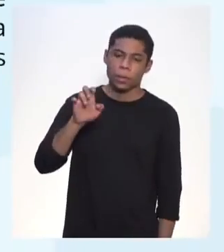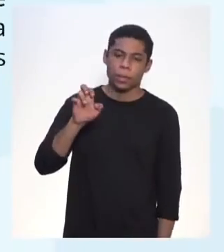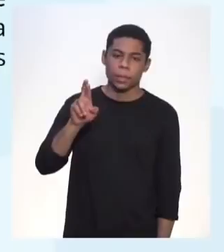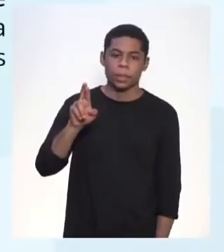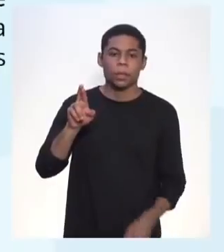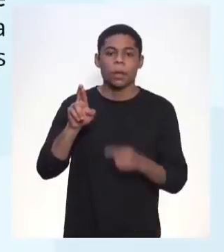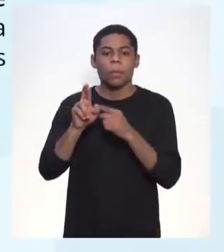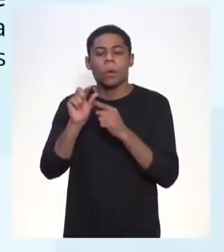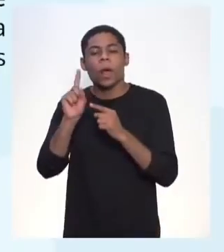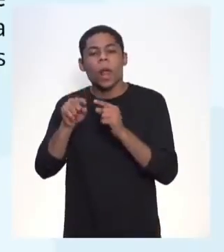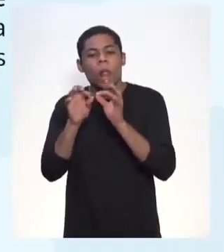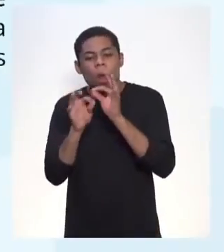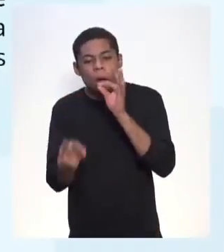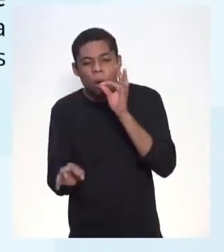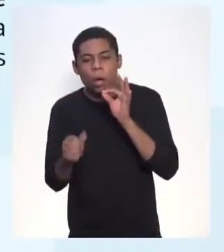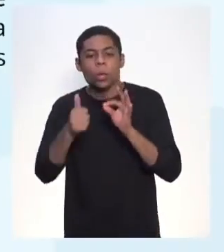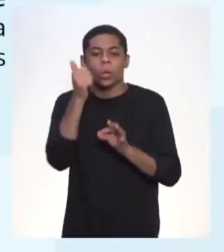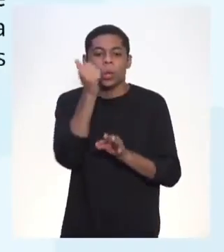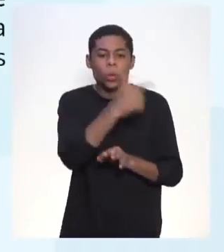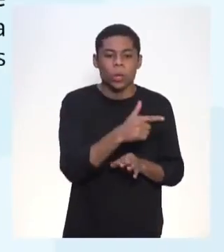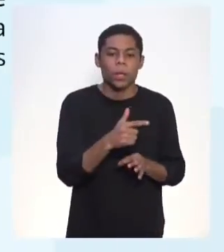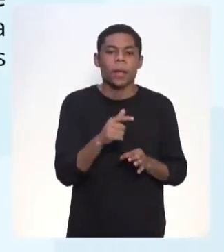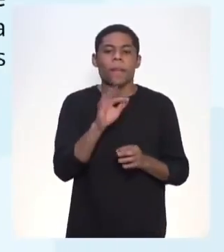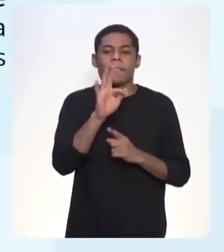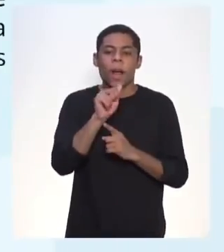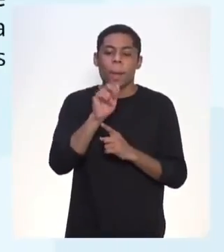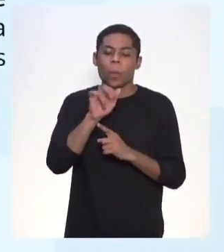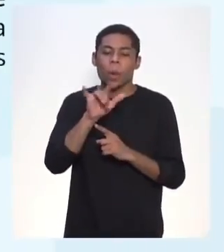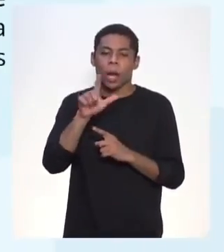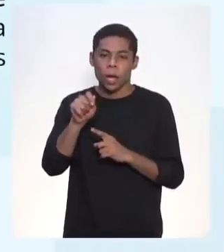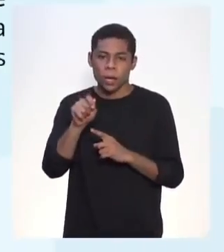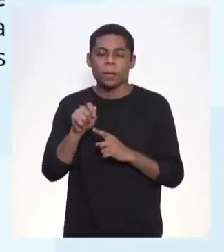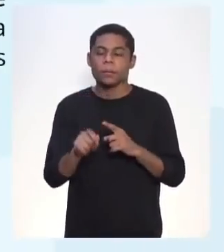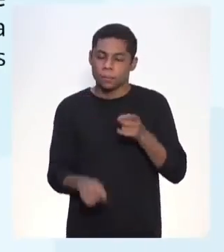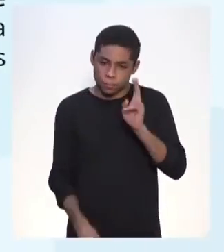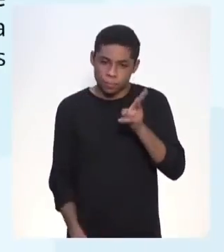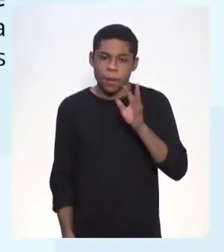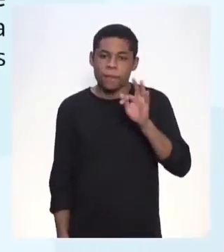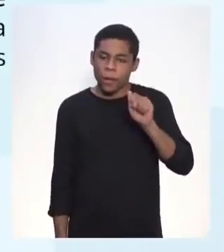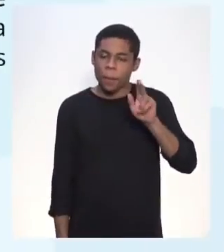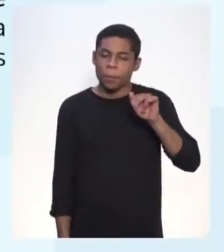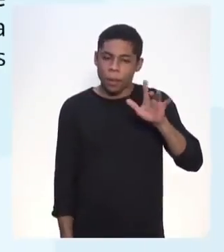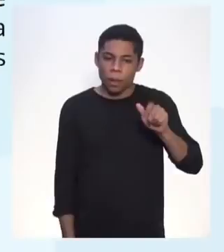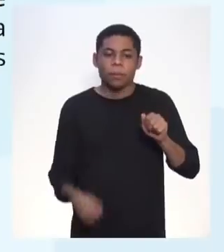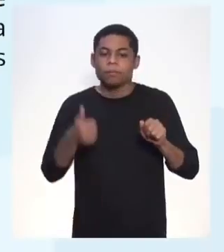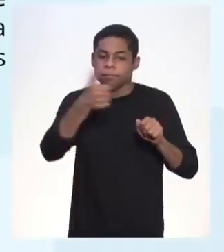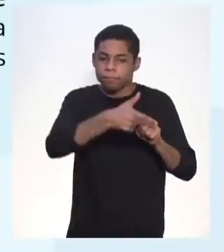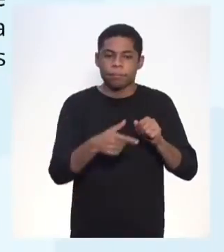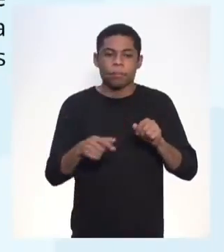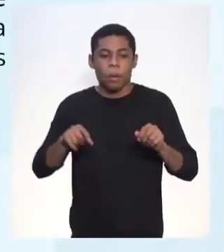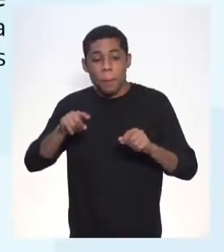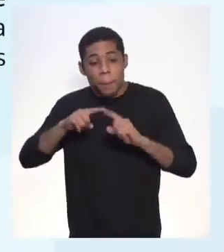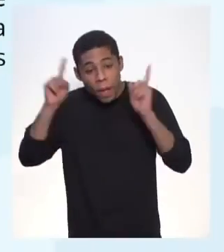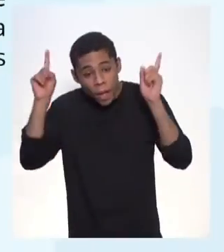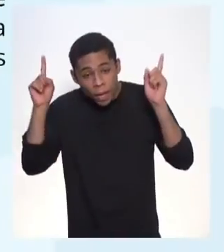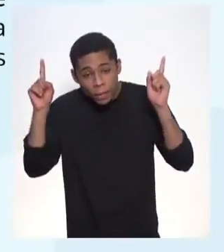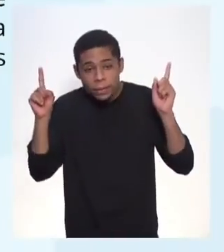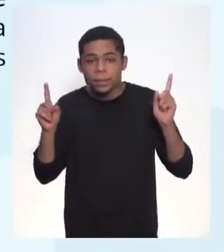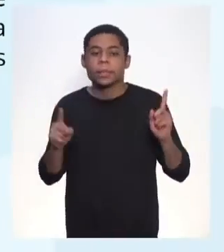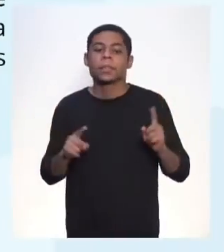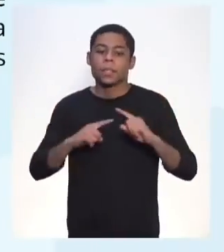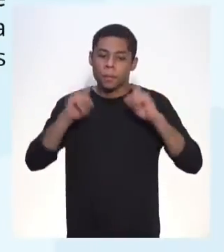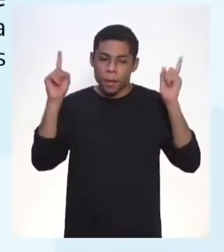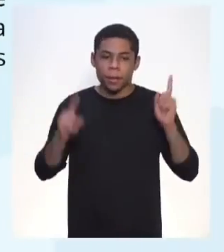pouco mais longo do que uma fable. O que é fable mesmo? Fábula. Uma fábula, né? But, olha